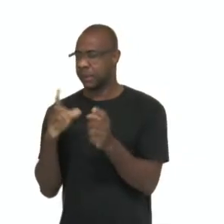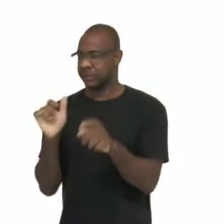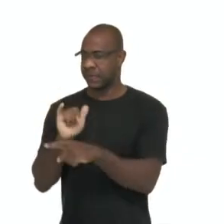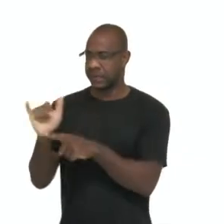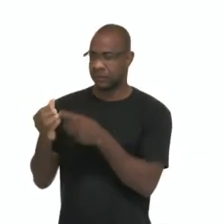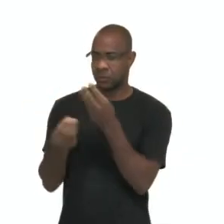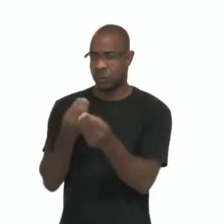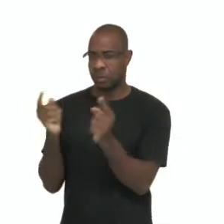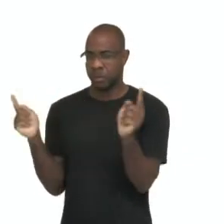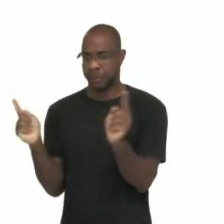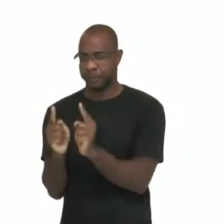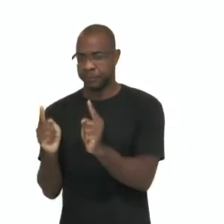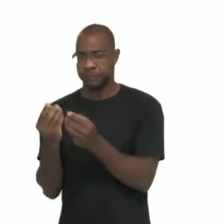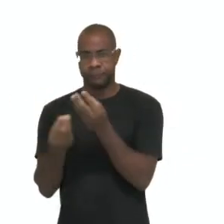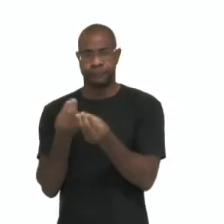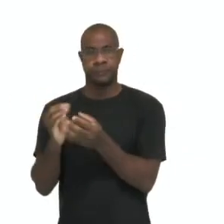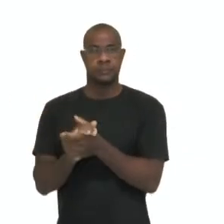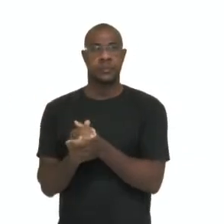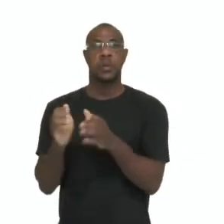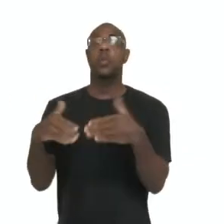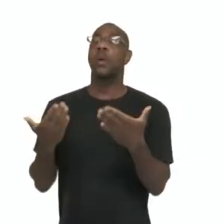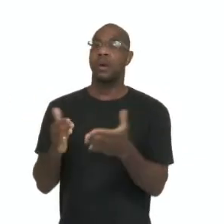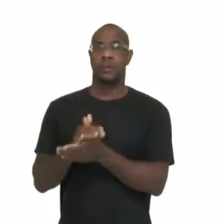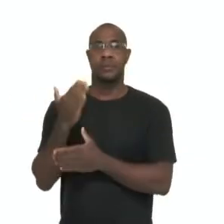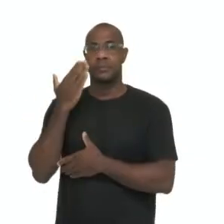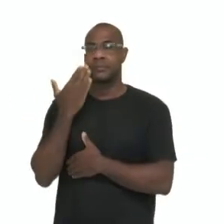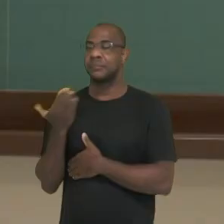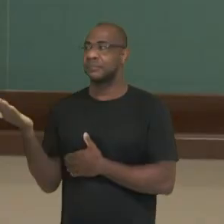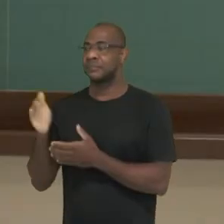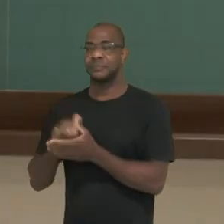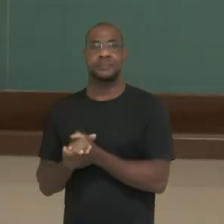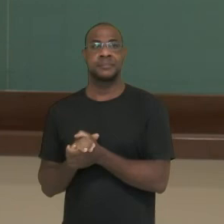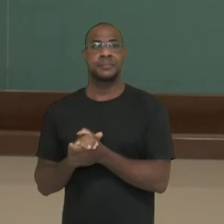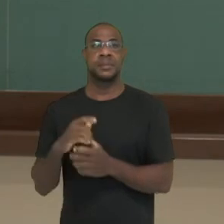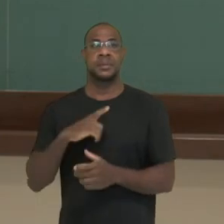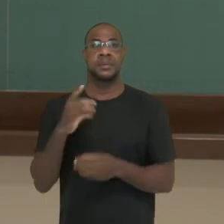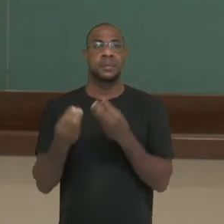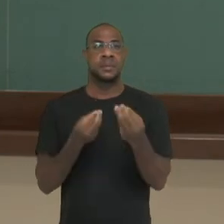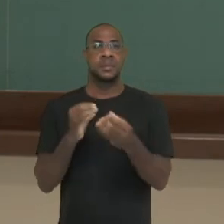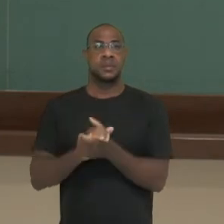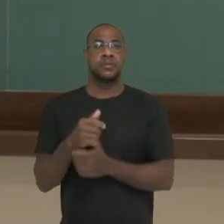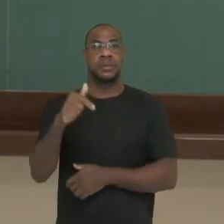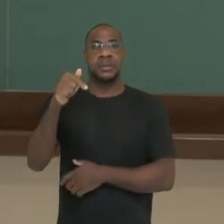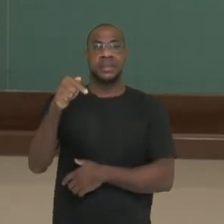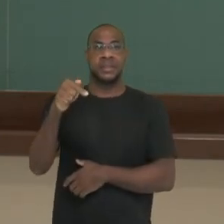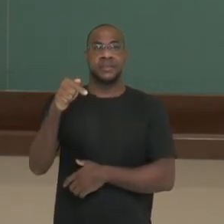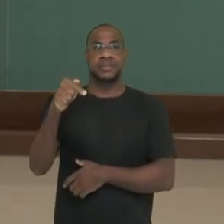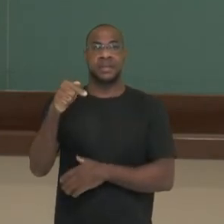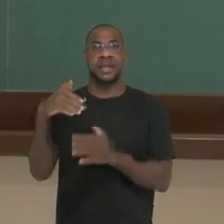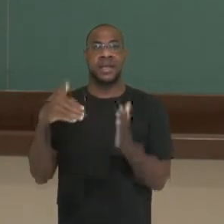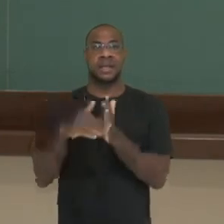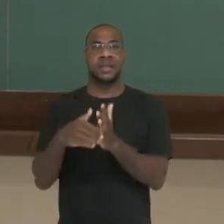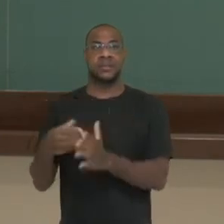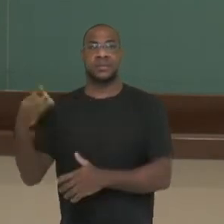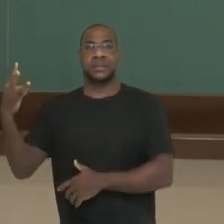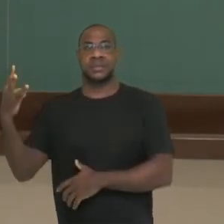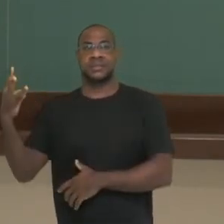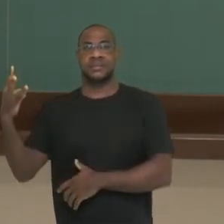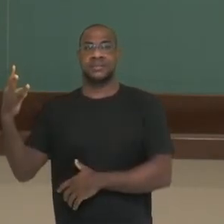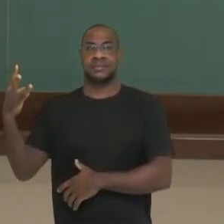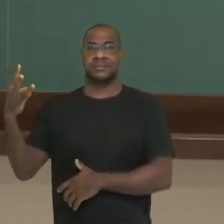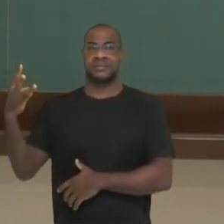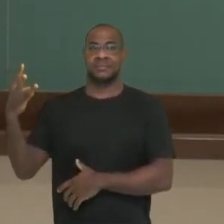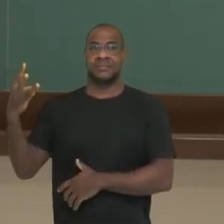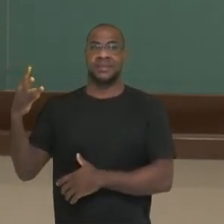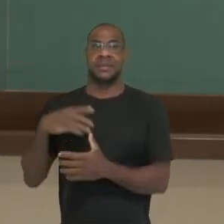é o fatorial que eu posso simplificar. Nesse caso aqui, eu vou com o 7 até o 3 fatorial, porque o